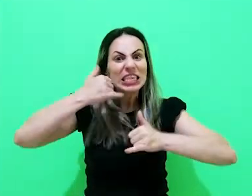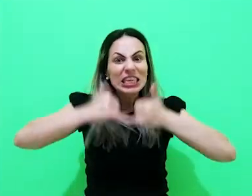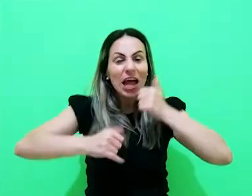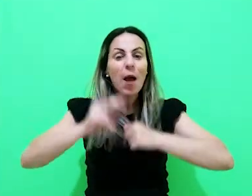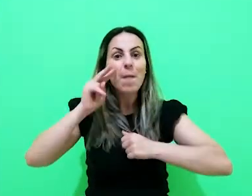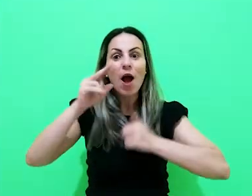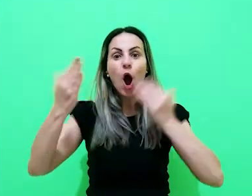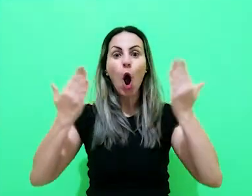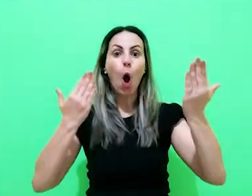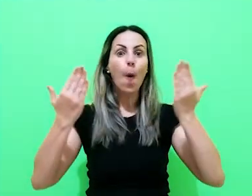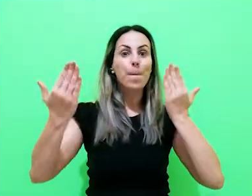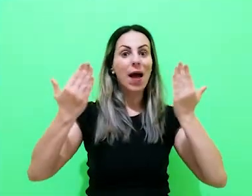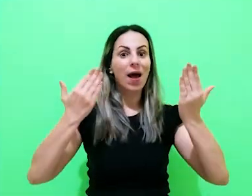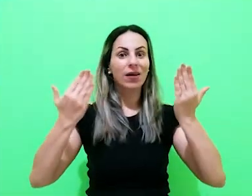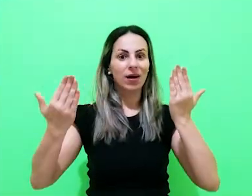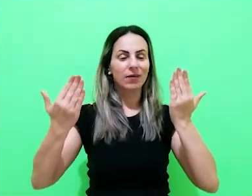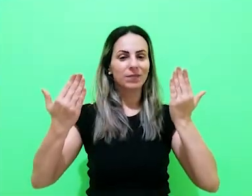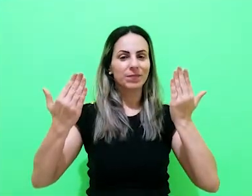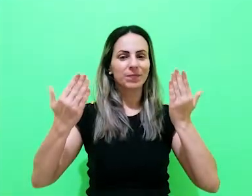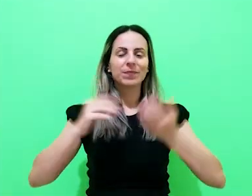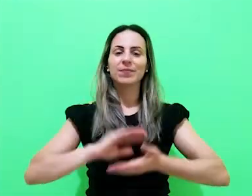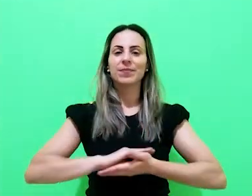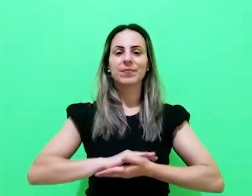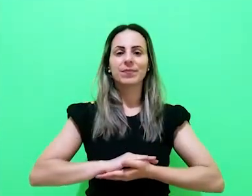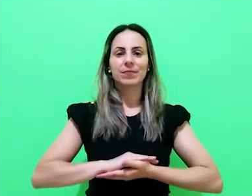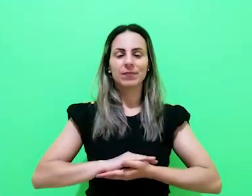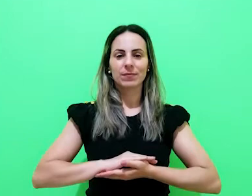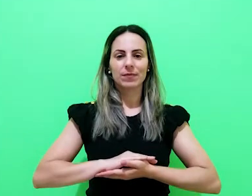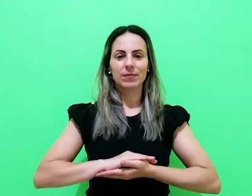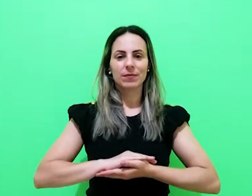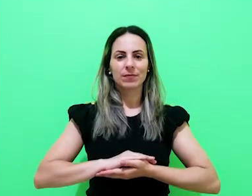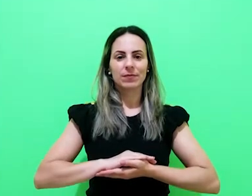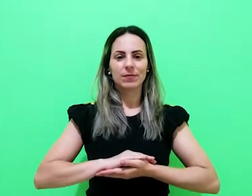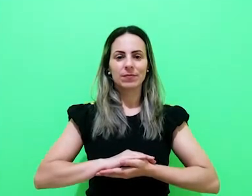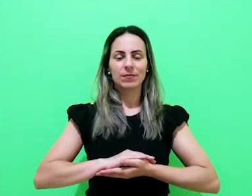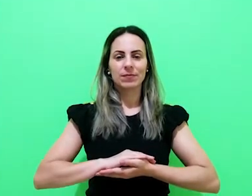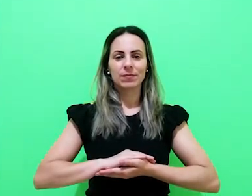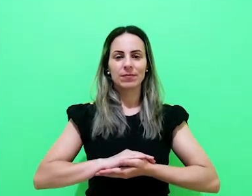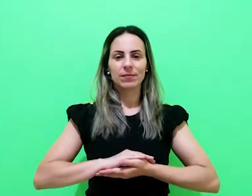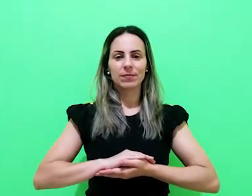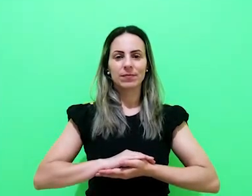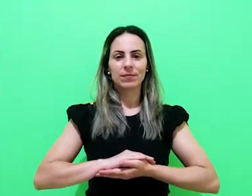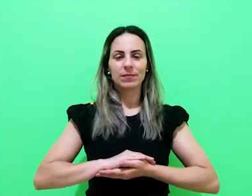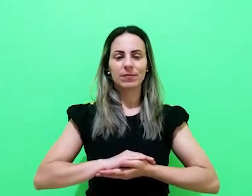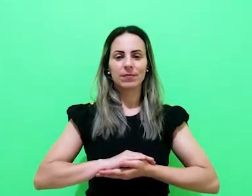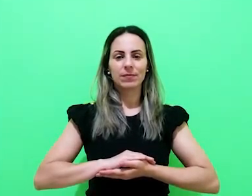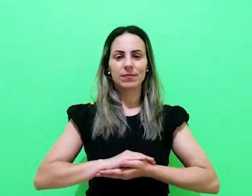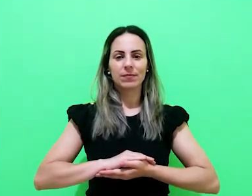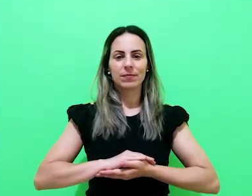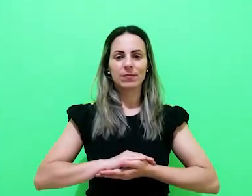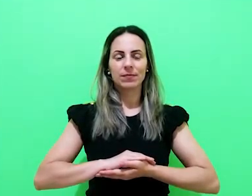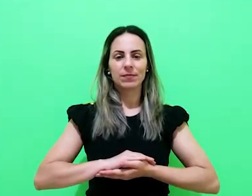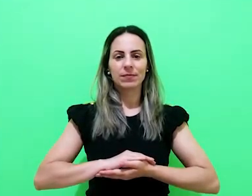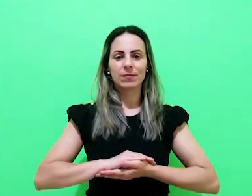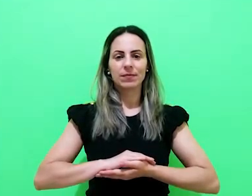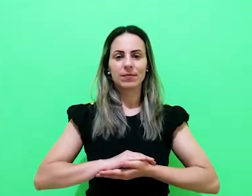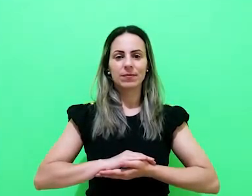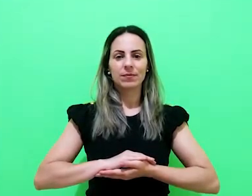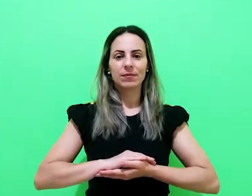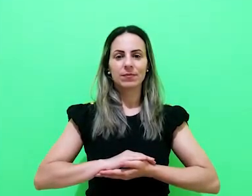diferenciação entre um e outro. and then out of